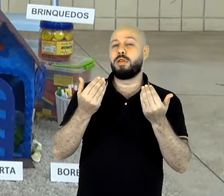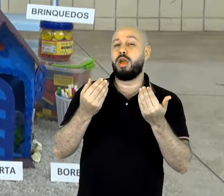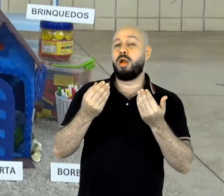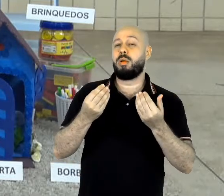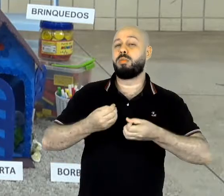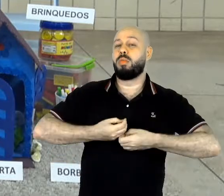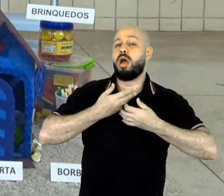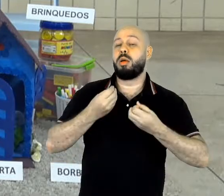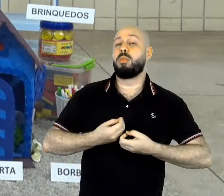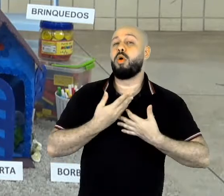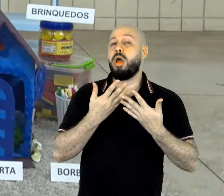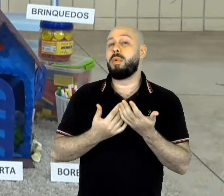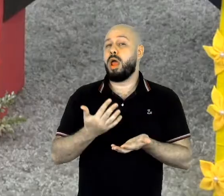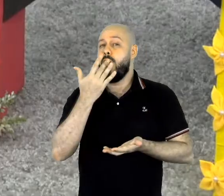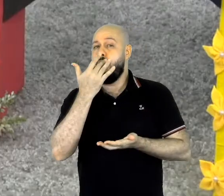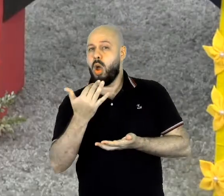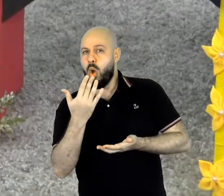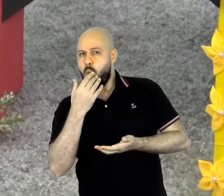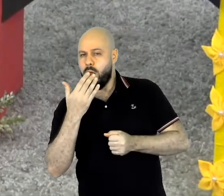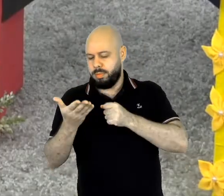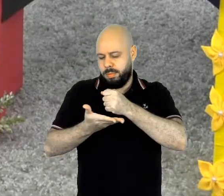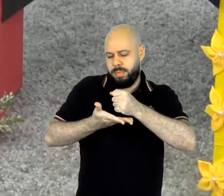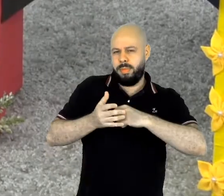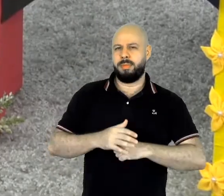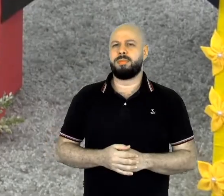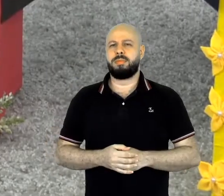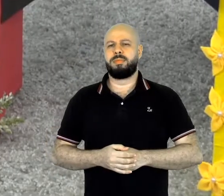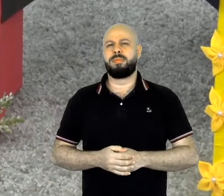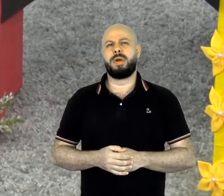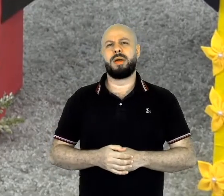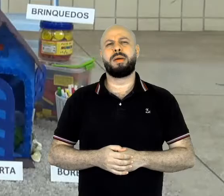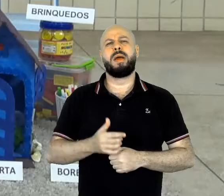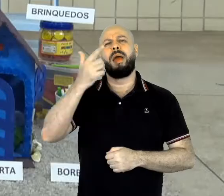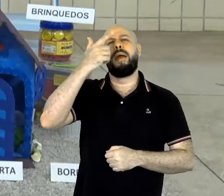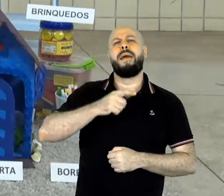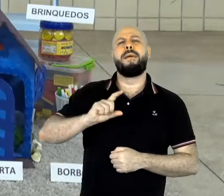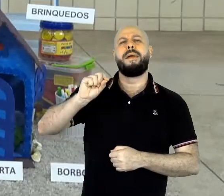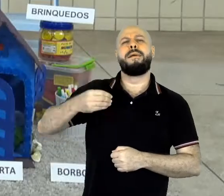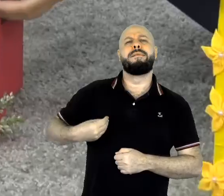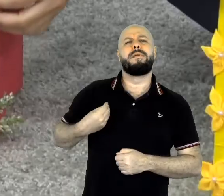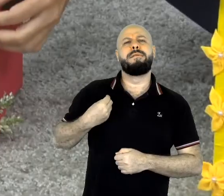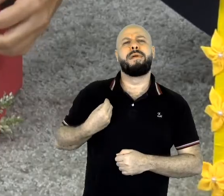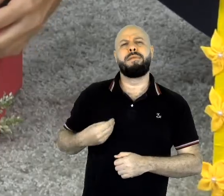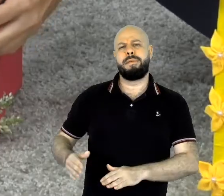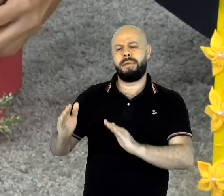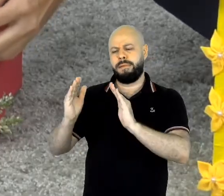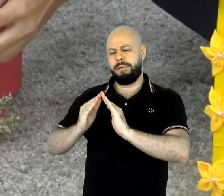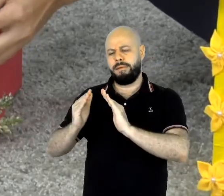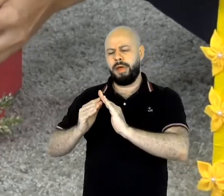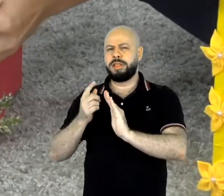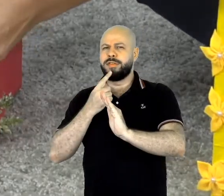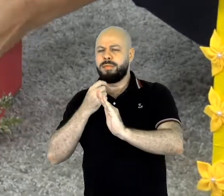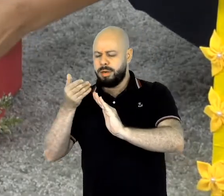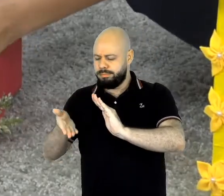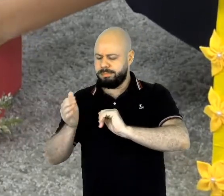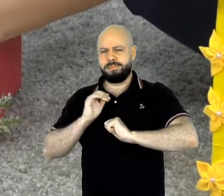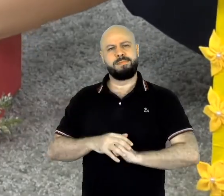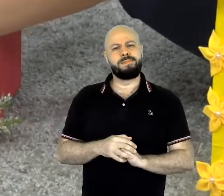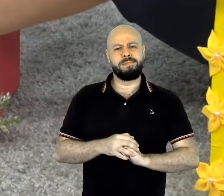é Poema das Cores Primárias. Quem será que mora na casinha